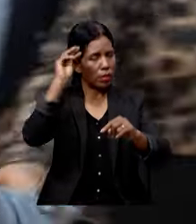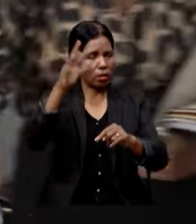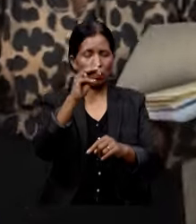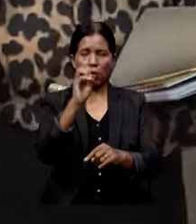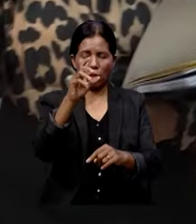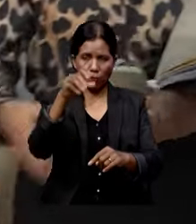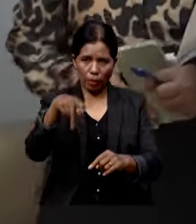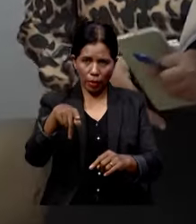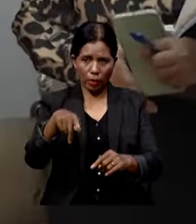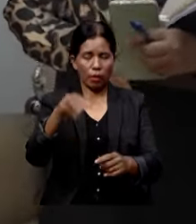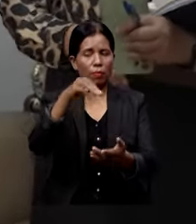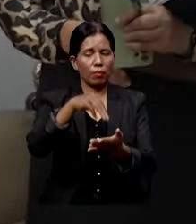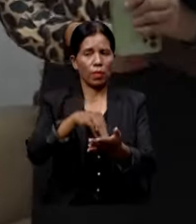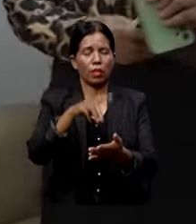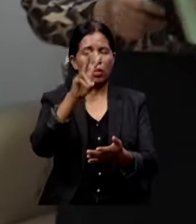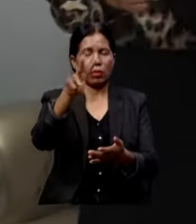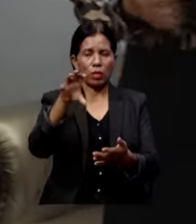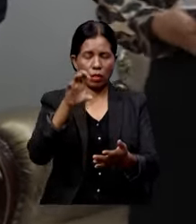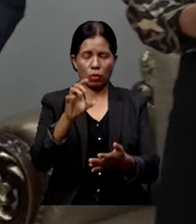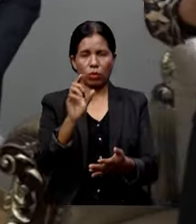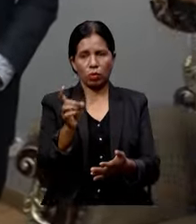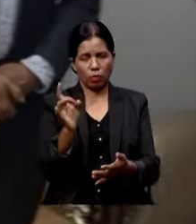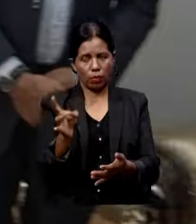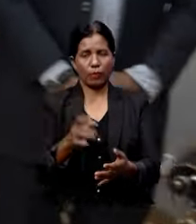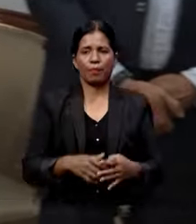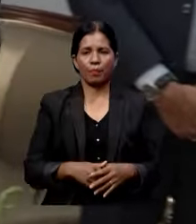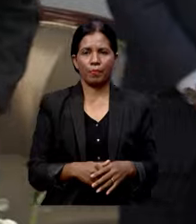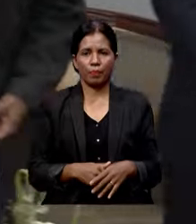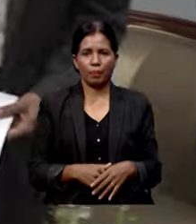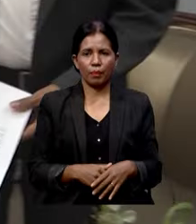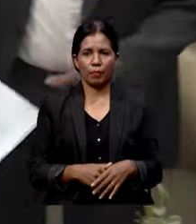o montante milhão atus rua hitunul resen. Luciana Amaral, Mário Ferreira, Ziemen.